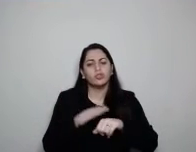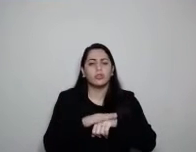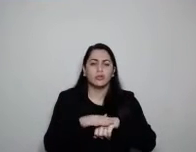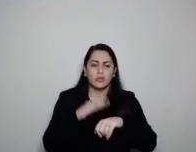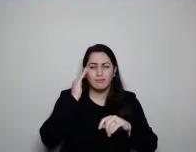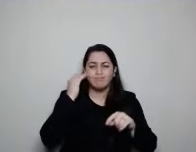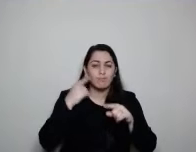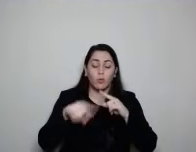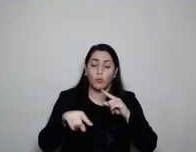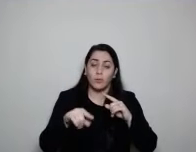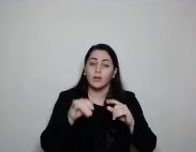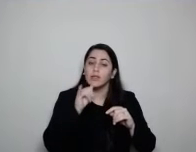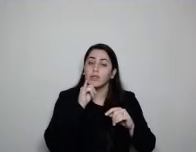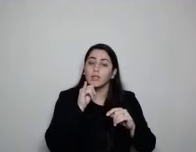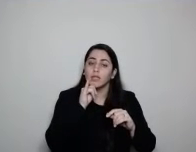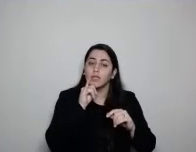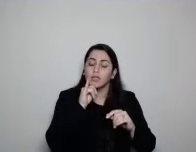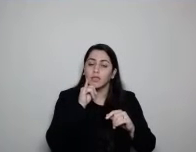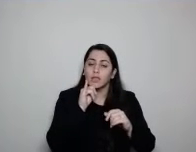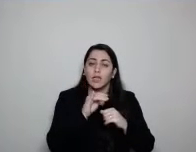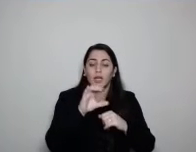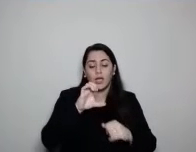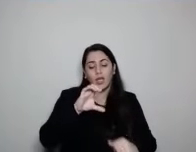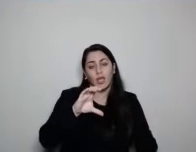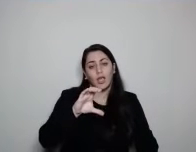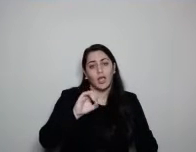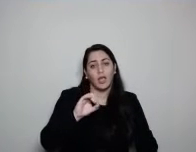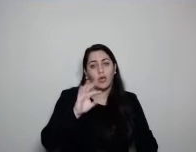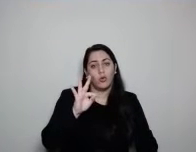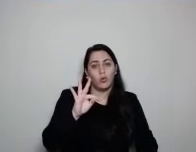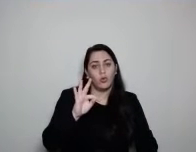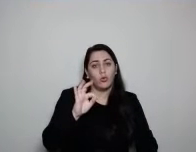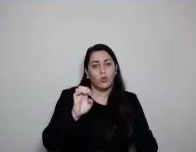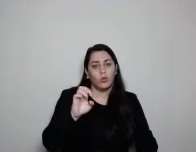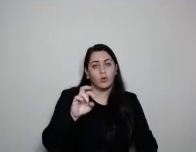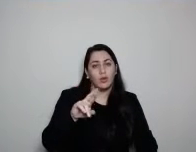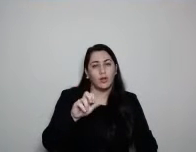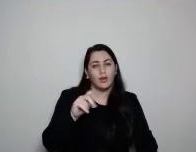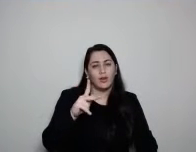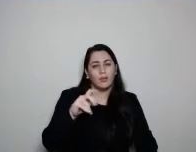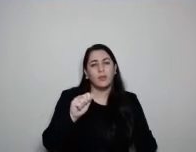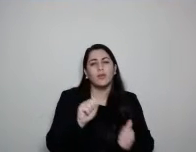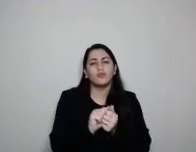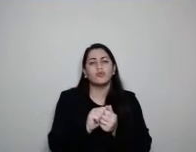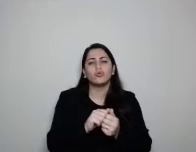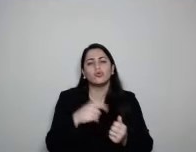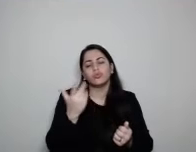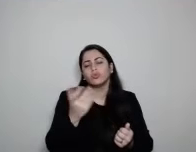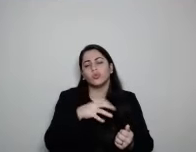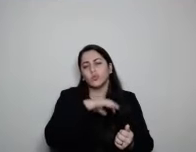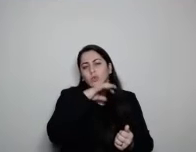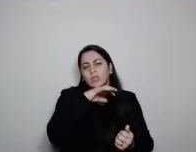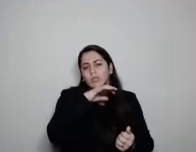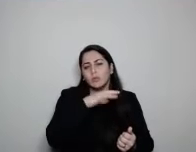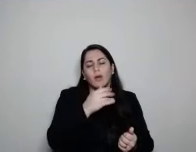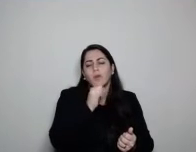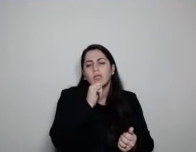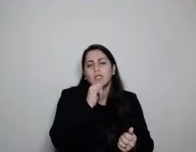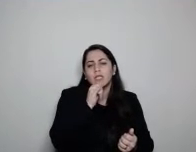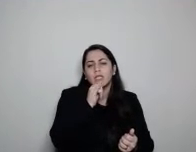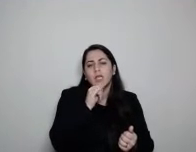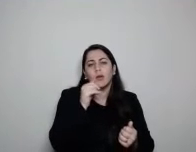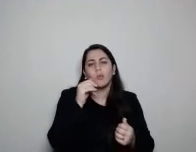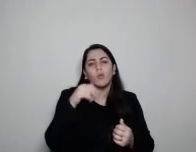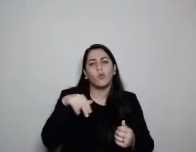exemplo, ecoterapia em relação ao tratamento com o uso de animais, né? Essa musicoterapia também. É porque, na